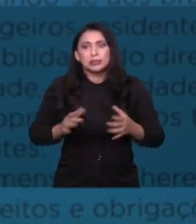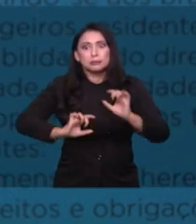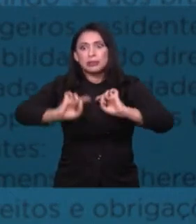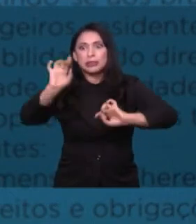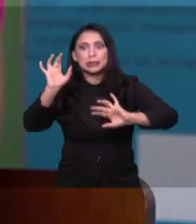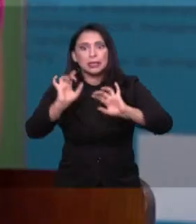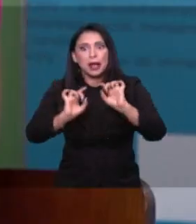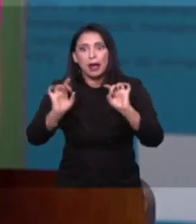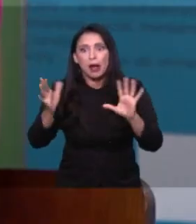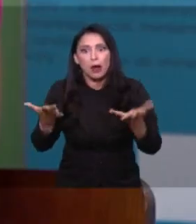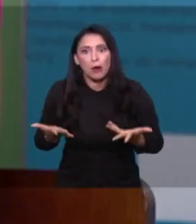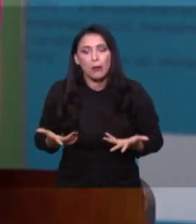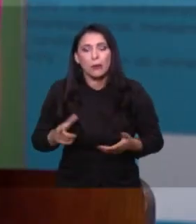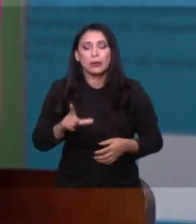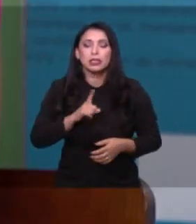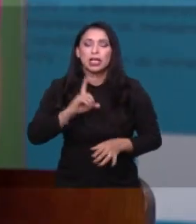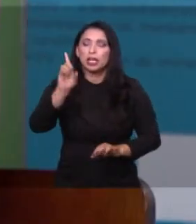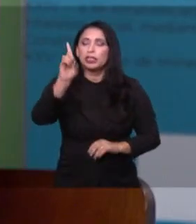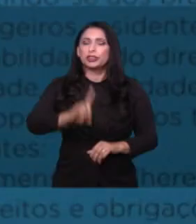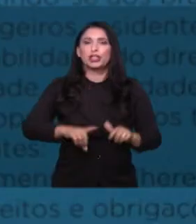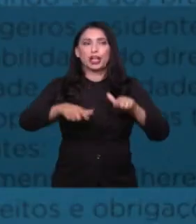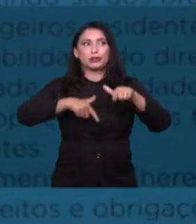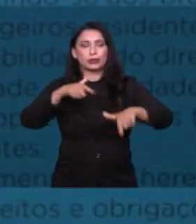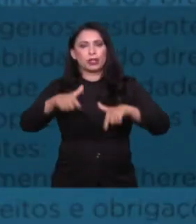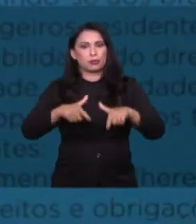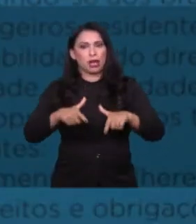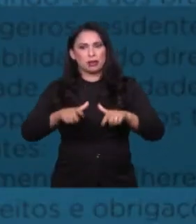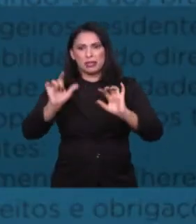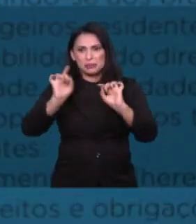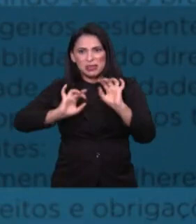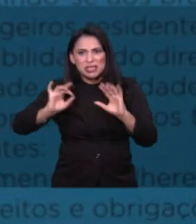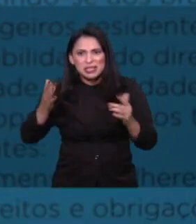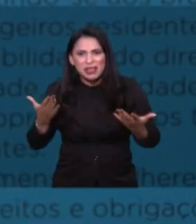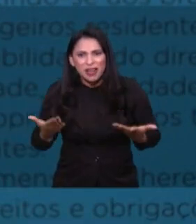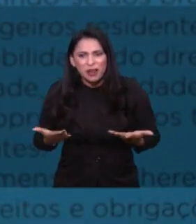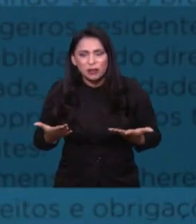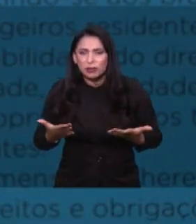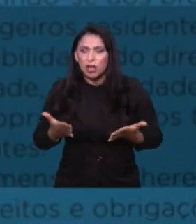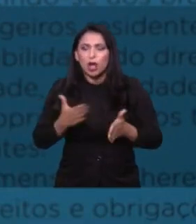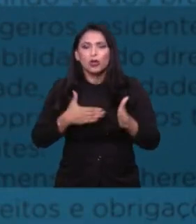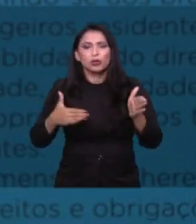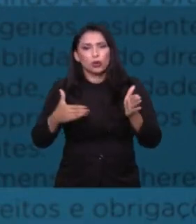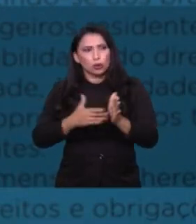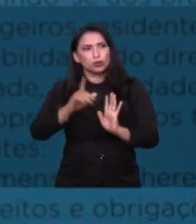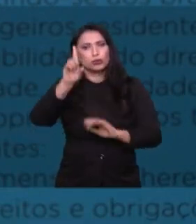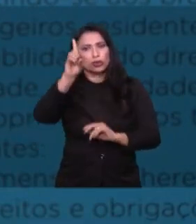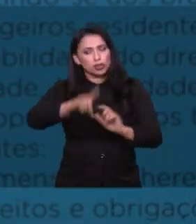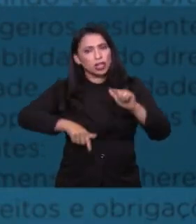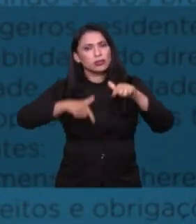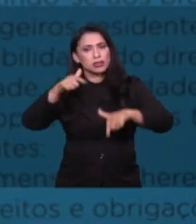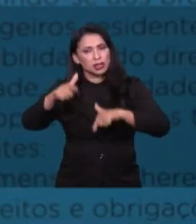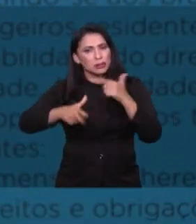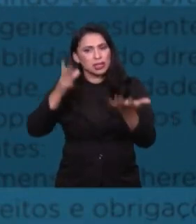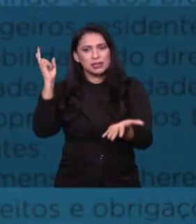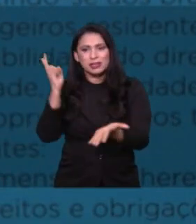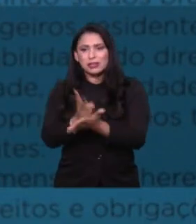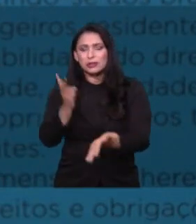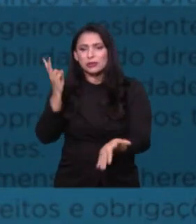especial, né? A pessoa ter direito ao trabalho. Então, todos os direitos trabalhistas são os